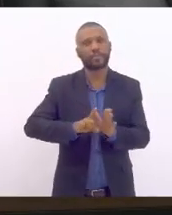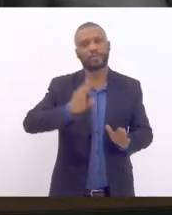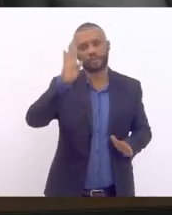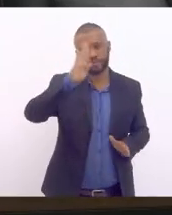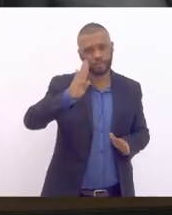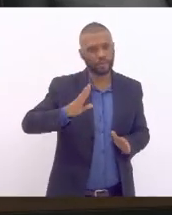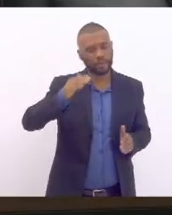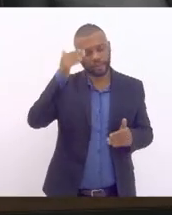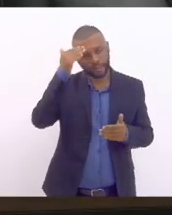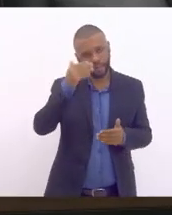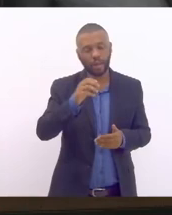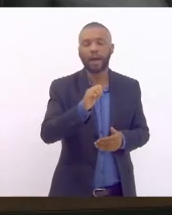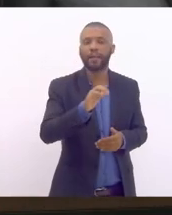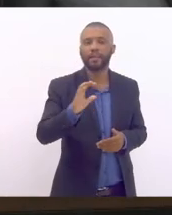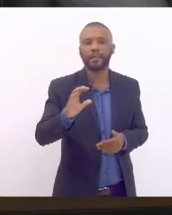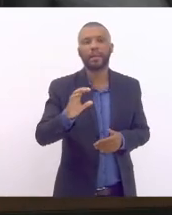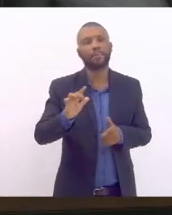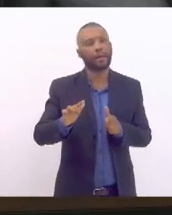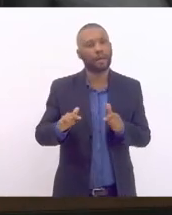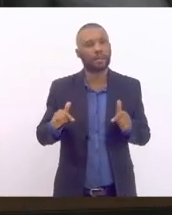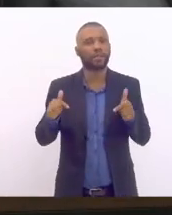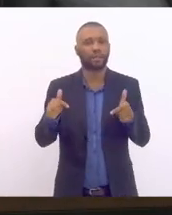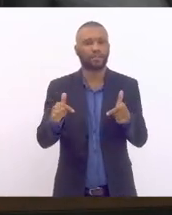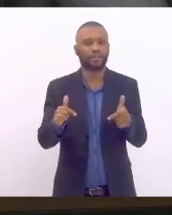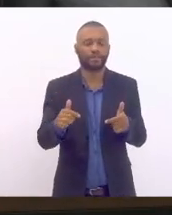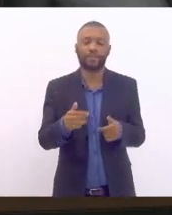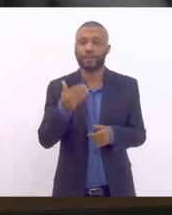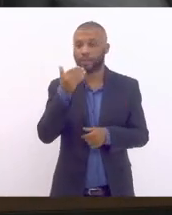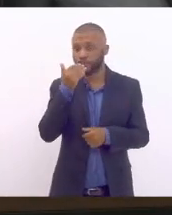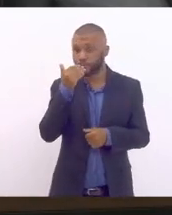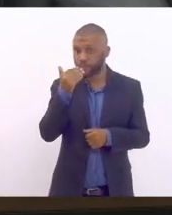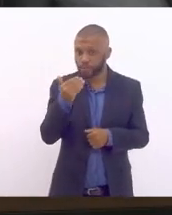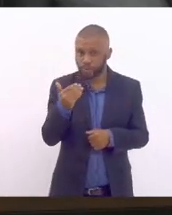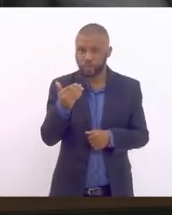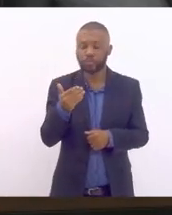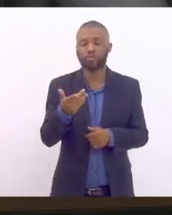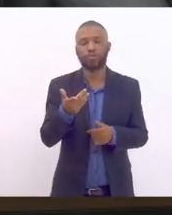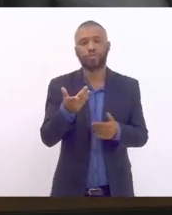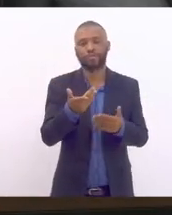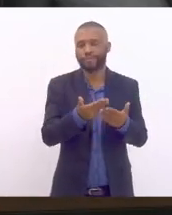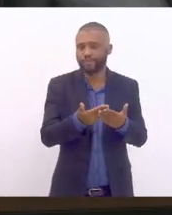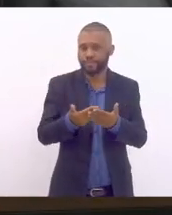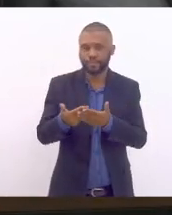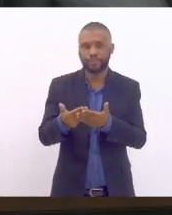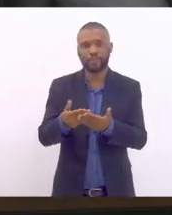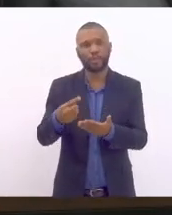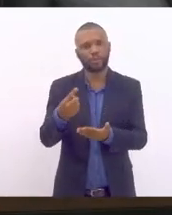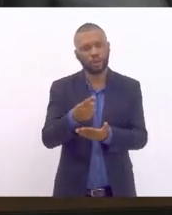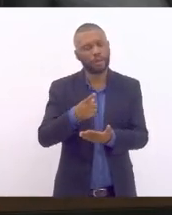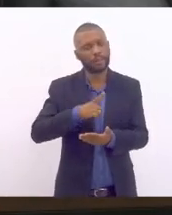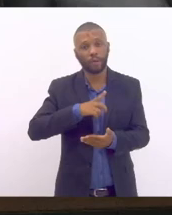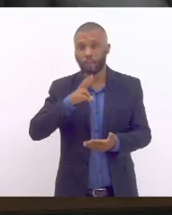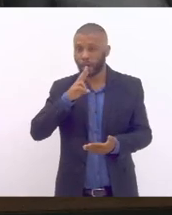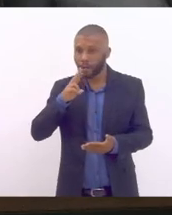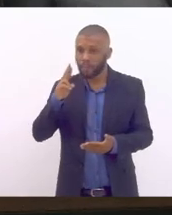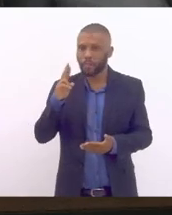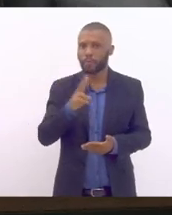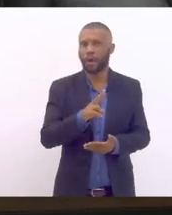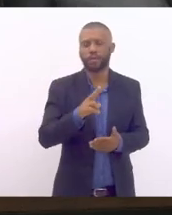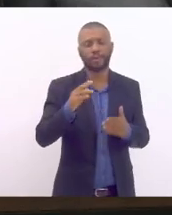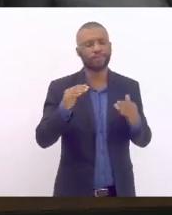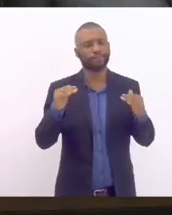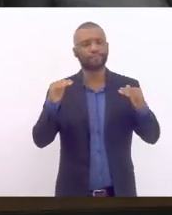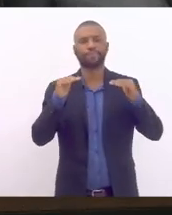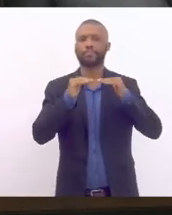agradecendo André Ceciliano pela iniciativa e pedindo como um encaminhamento para que a gente deu uma resposta à altura